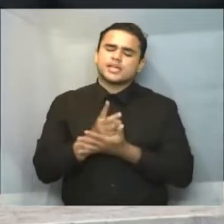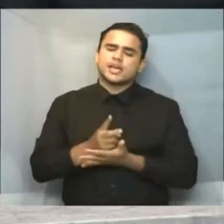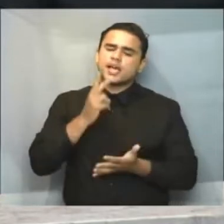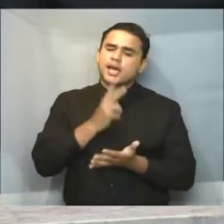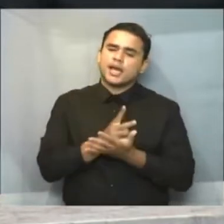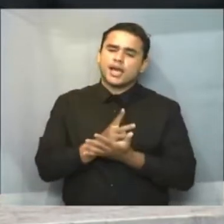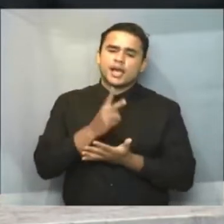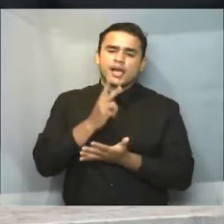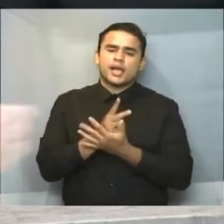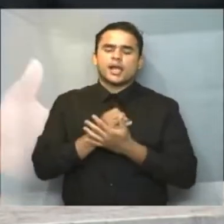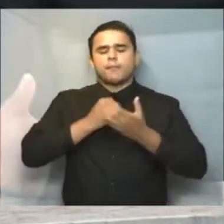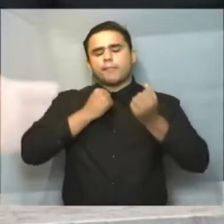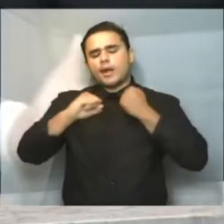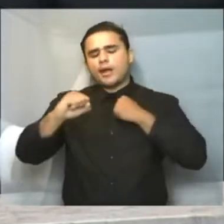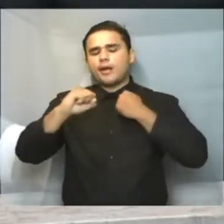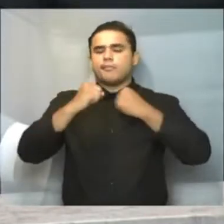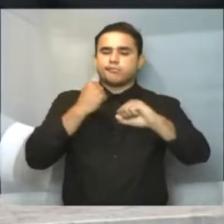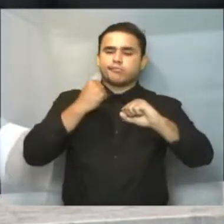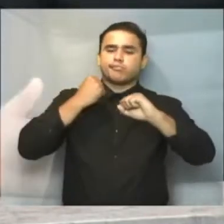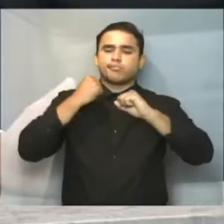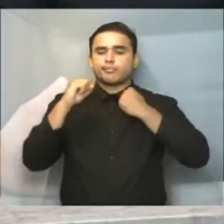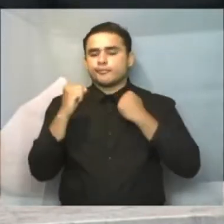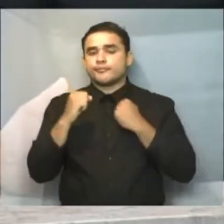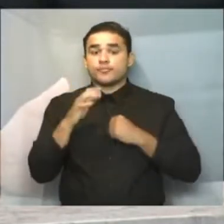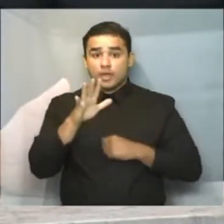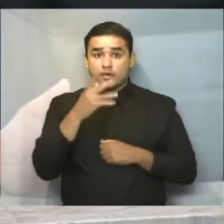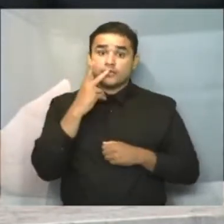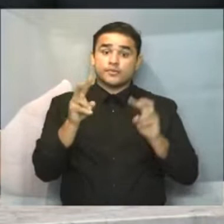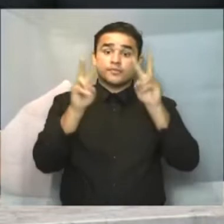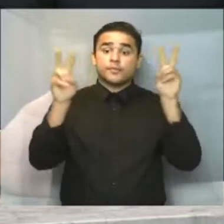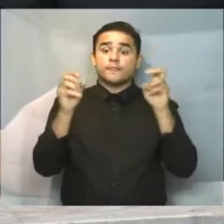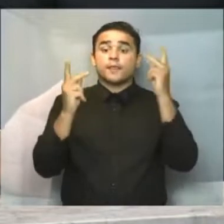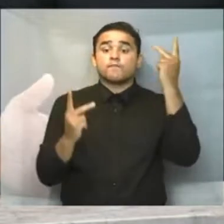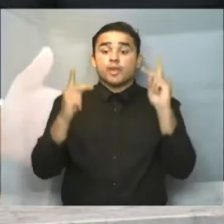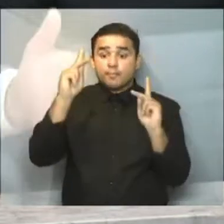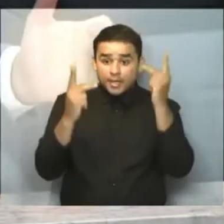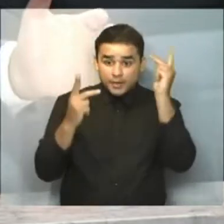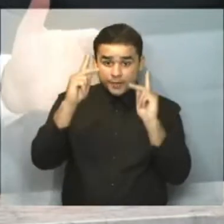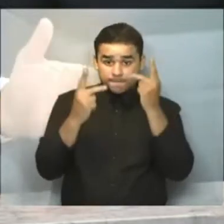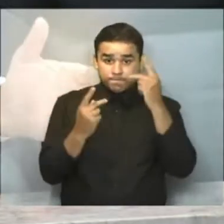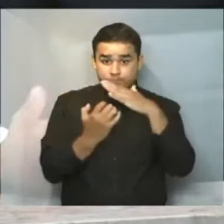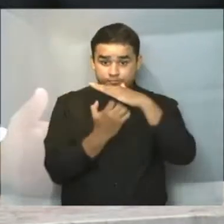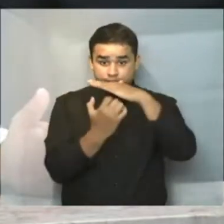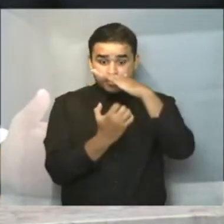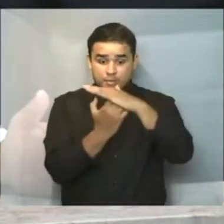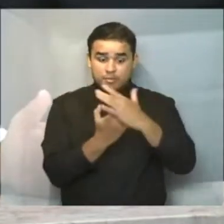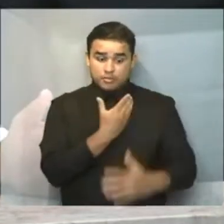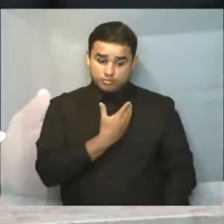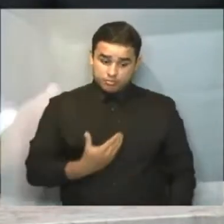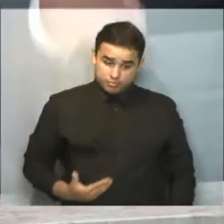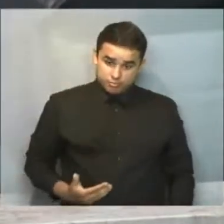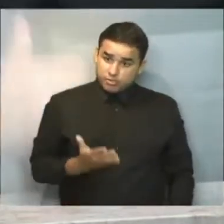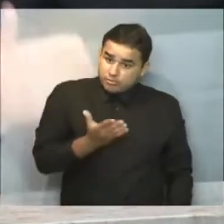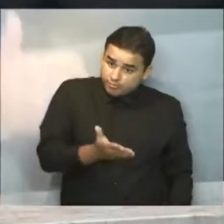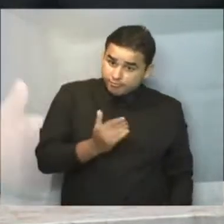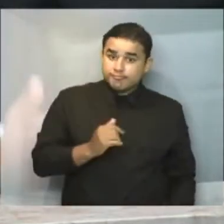em outros debates. Há pouco tempo a gente vê isso na Petrobras. Petrobras, que é uma empresa pública,